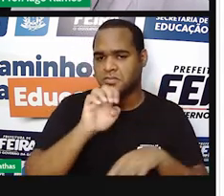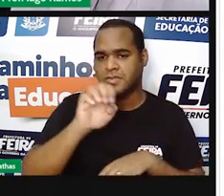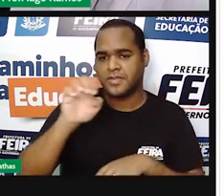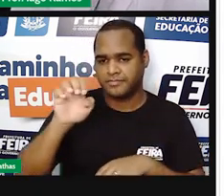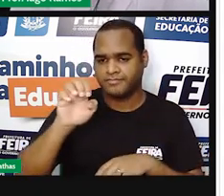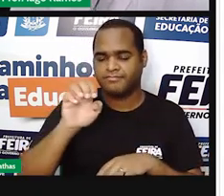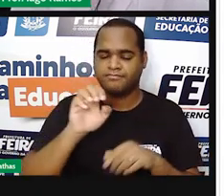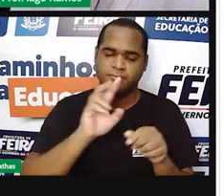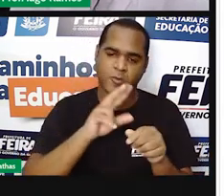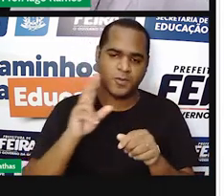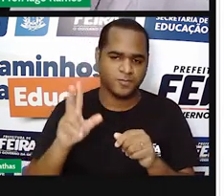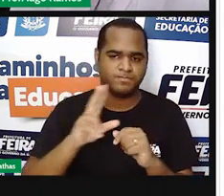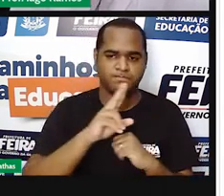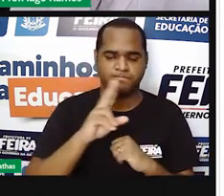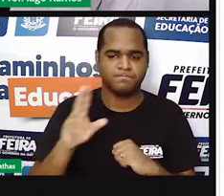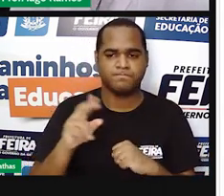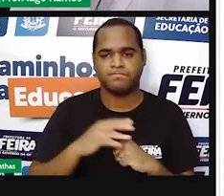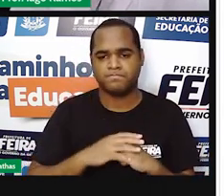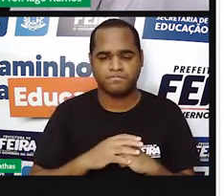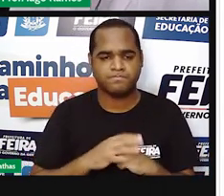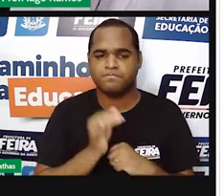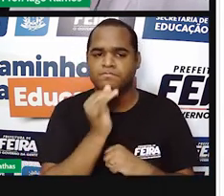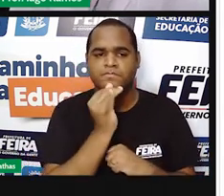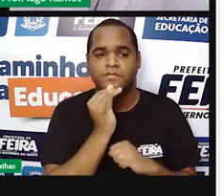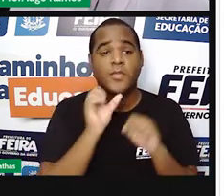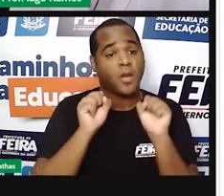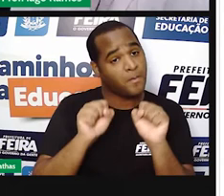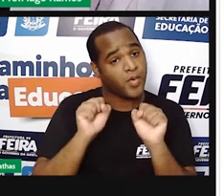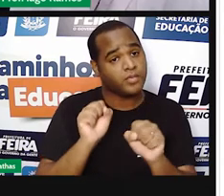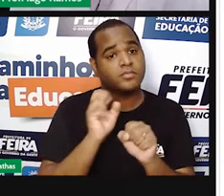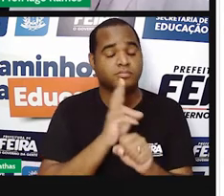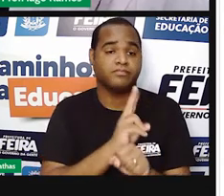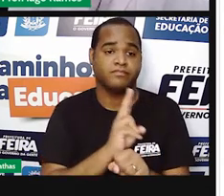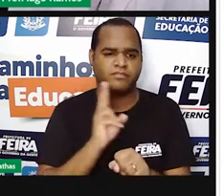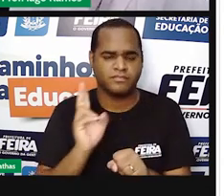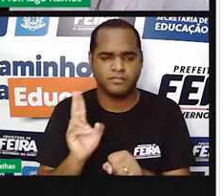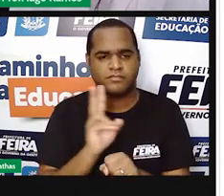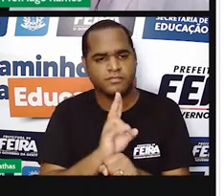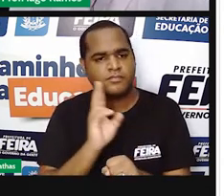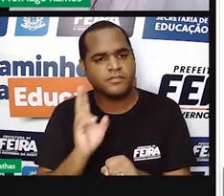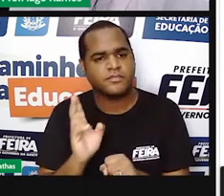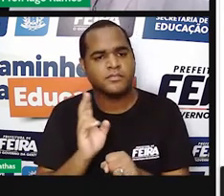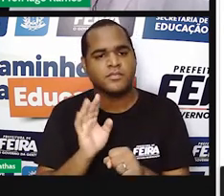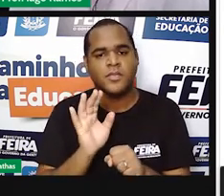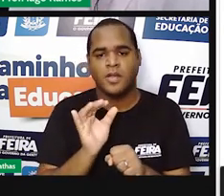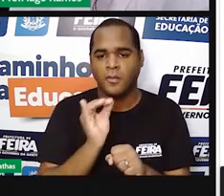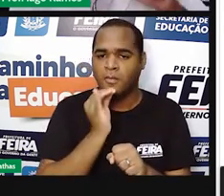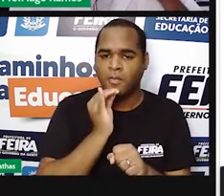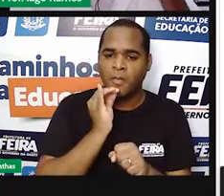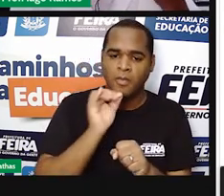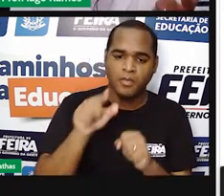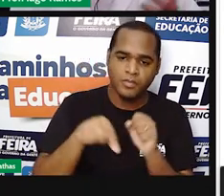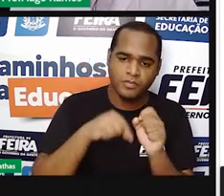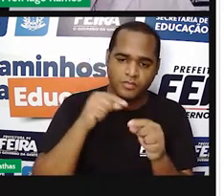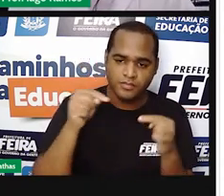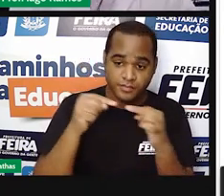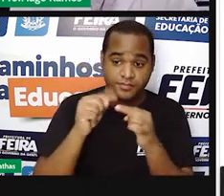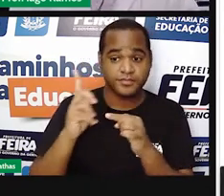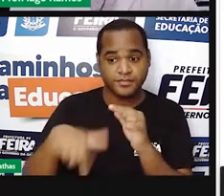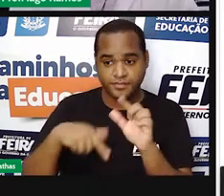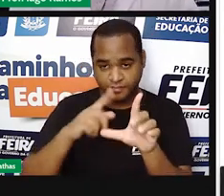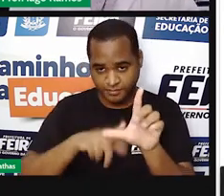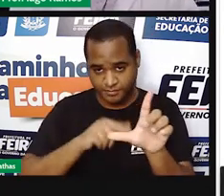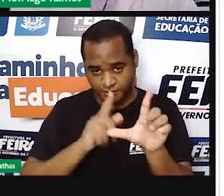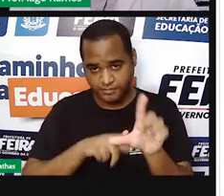tá então se eu posso repetir Essa é a minha escolha na